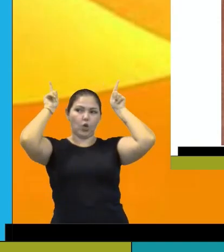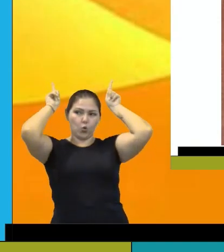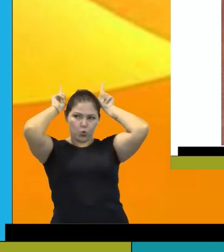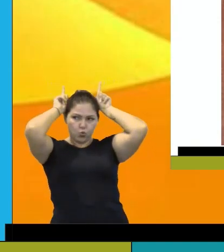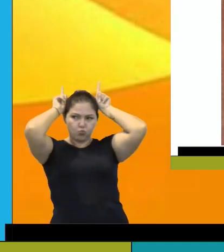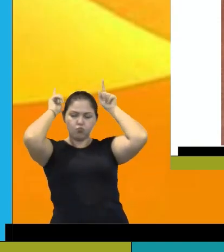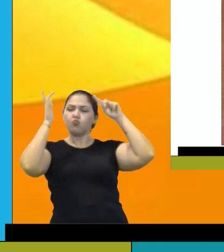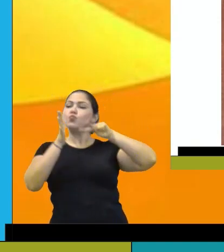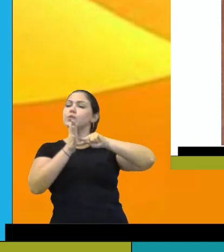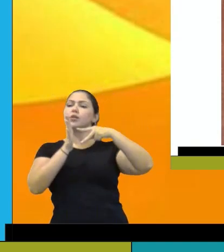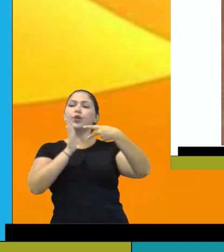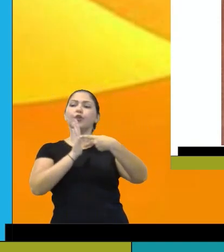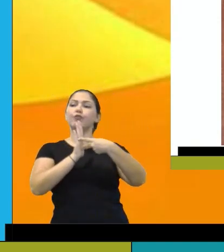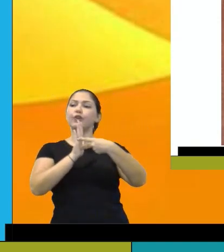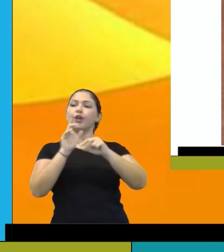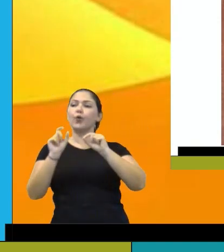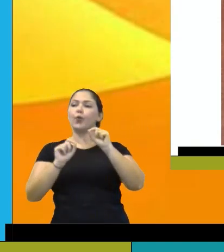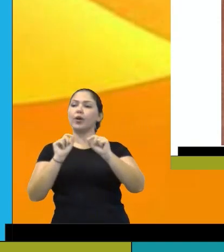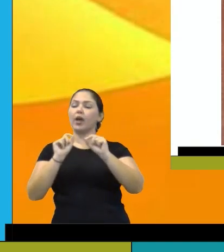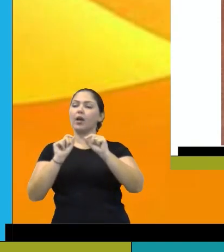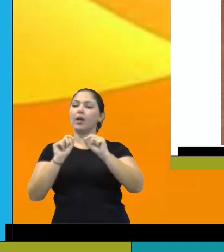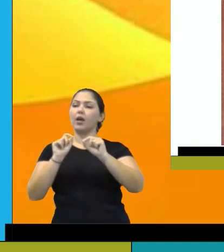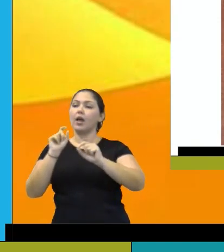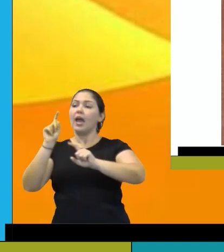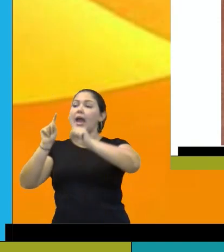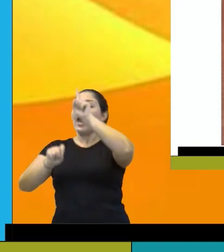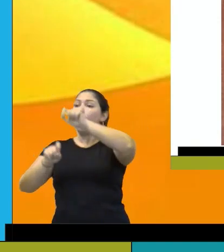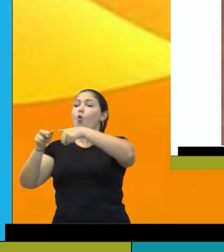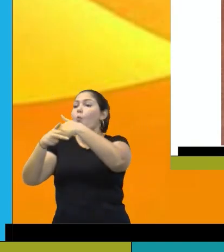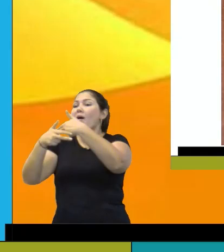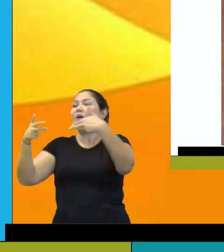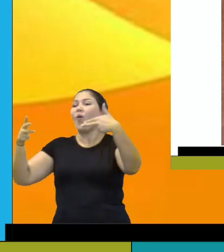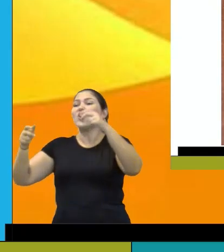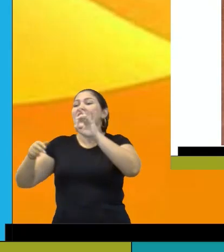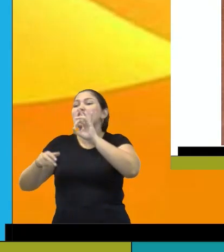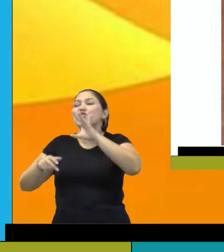grego significa aquilo que não há em lugar algum.